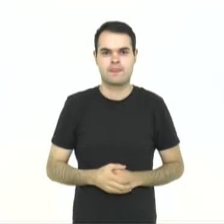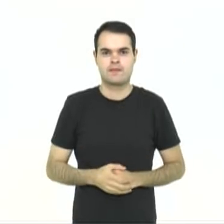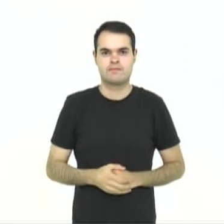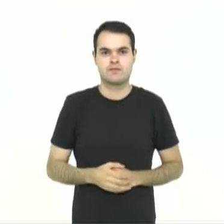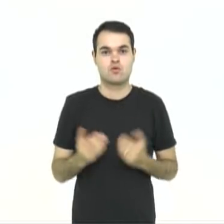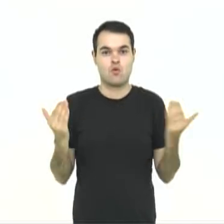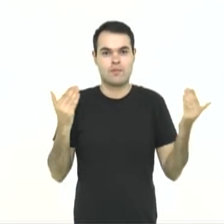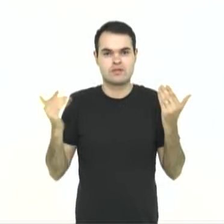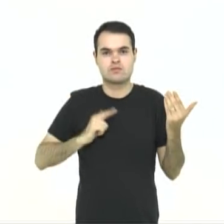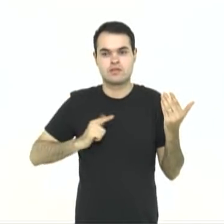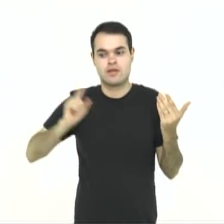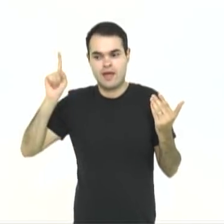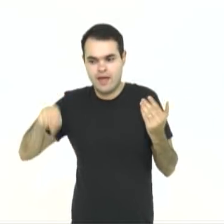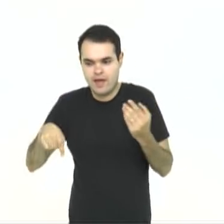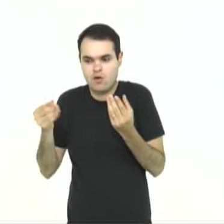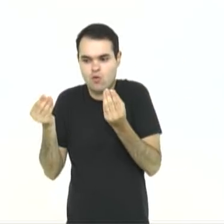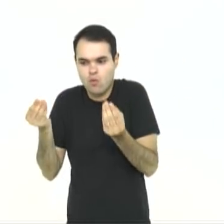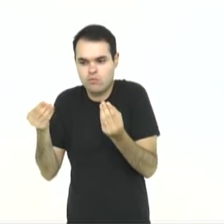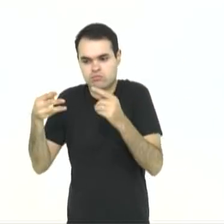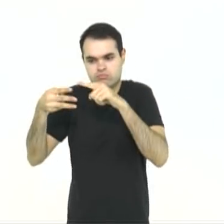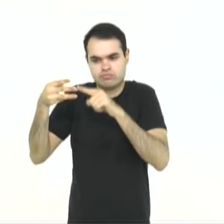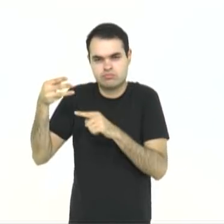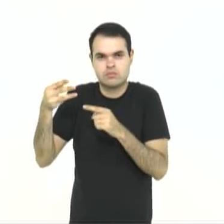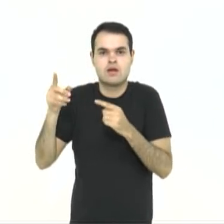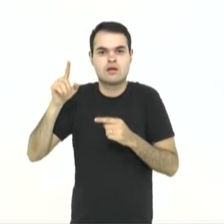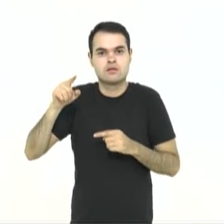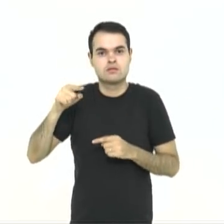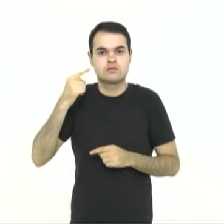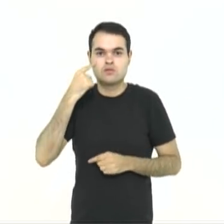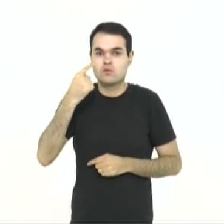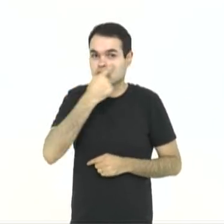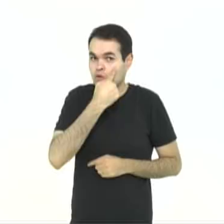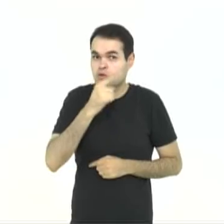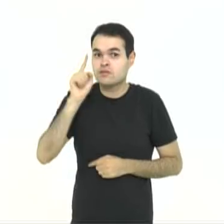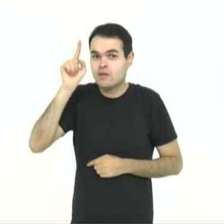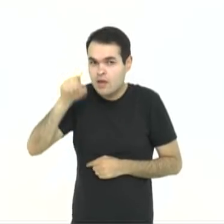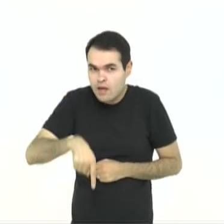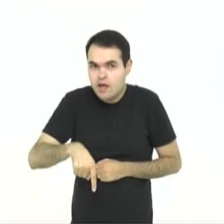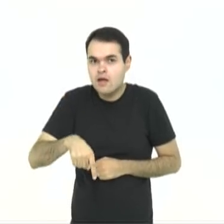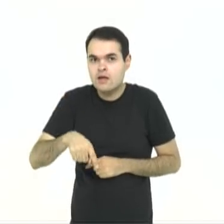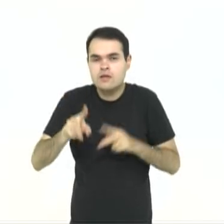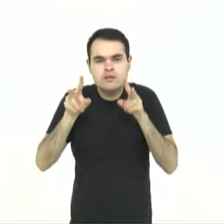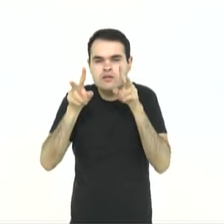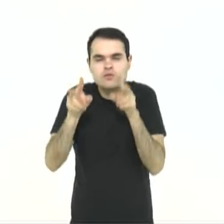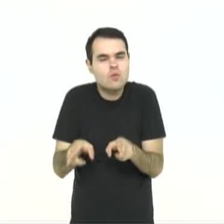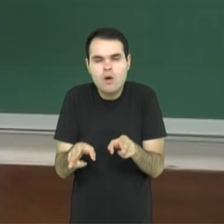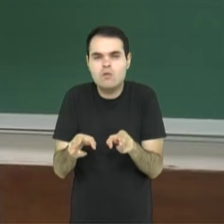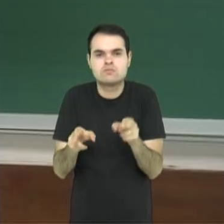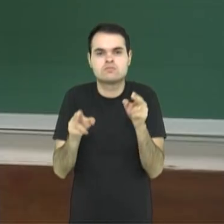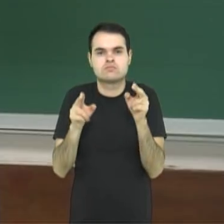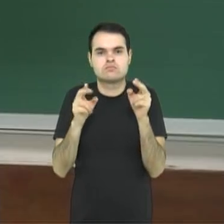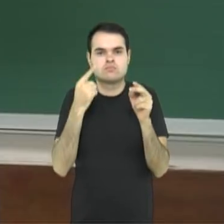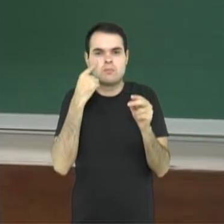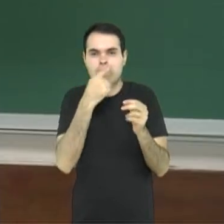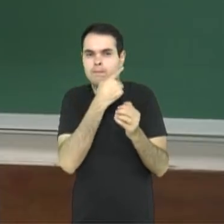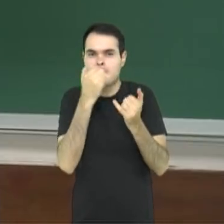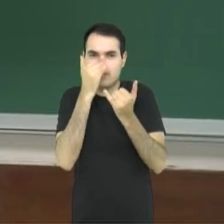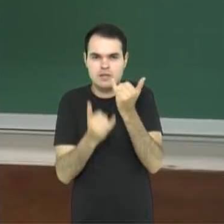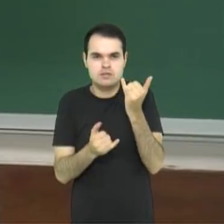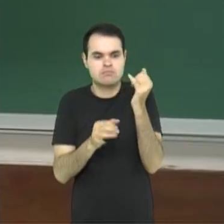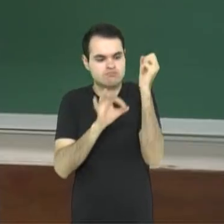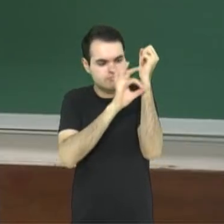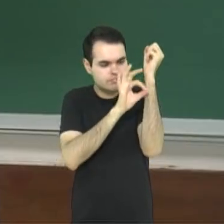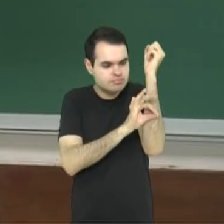ou Miguel é como um leão e seus olhos são como duas jabuticabas. Então essas são as